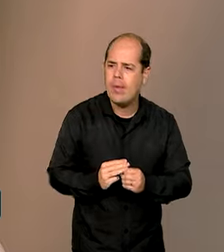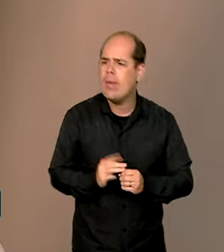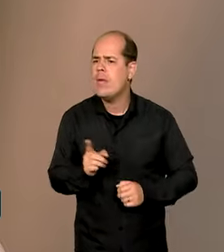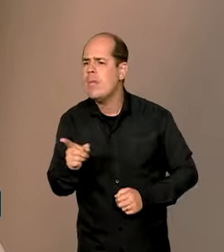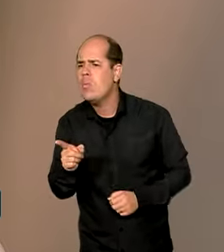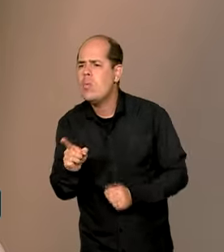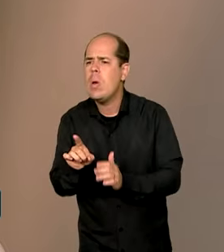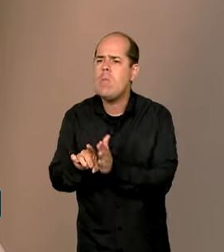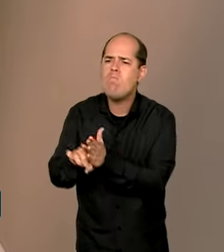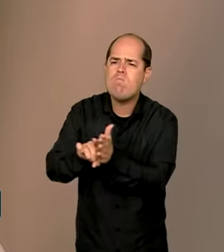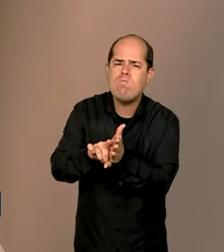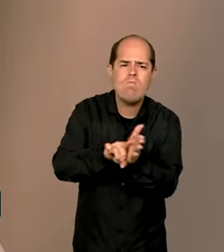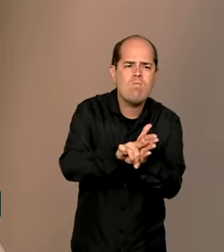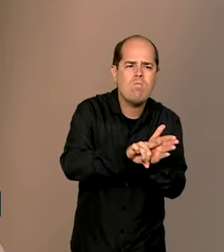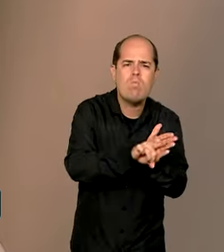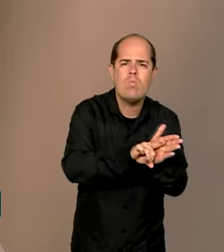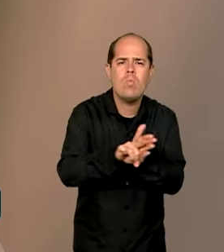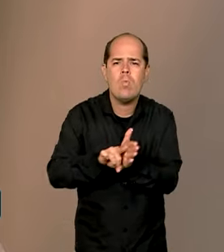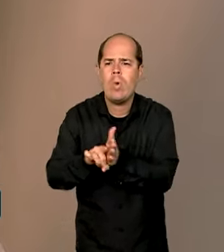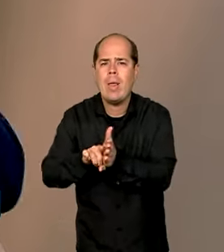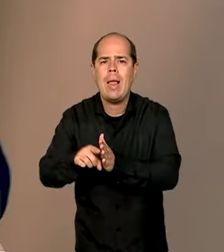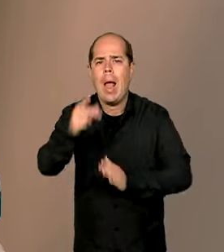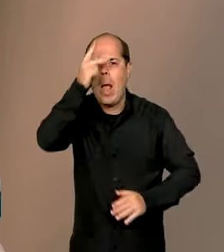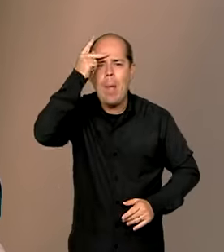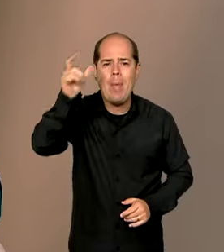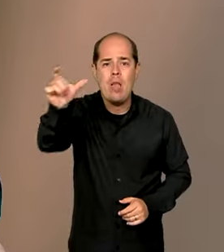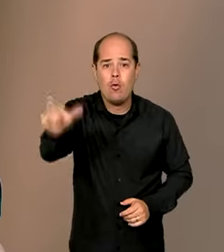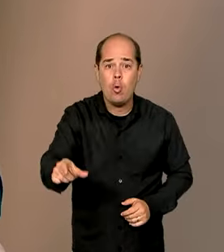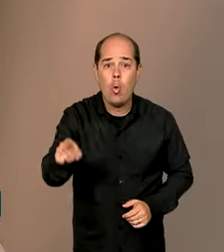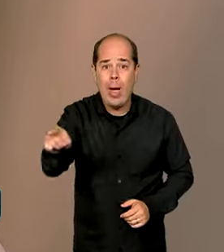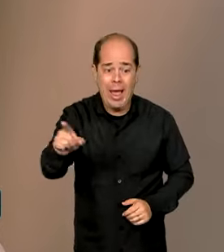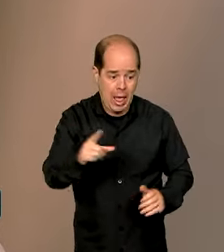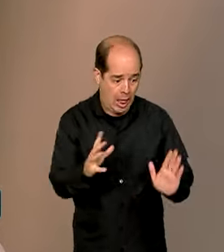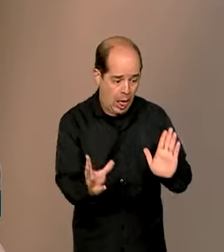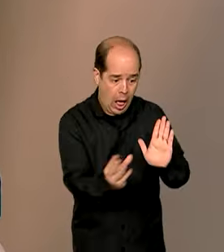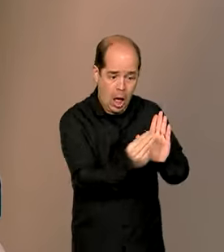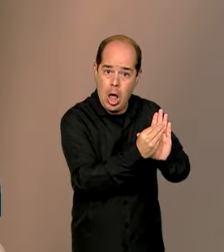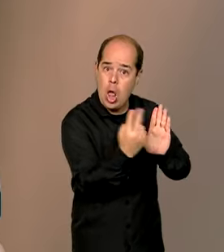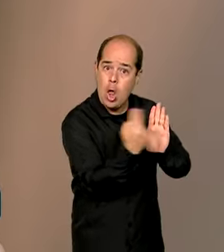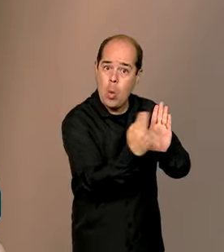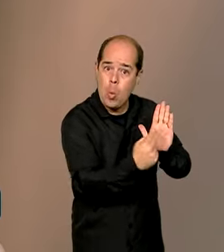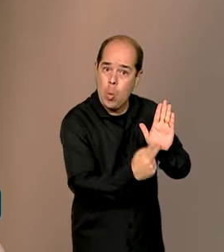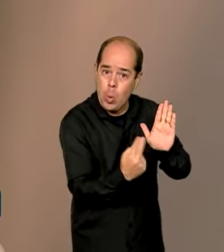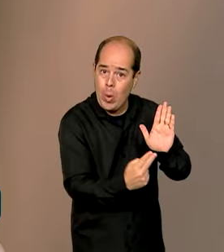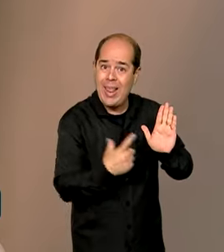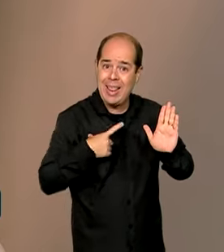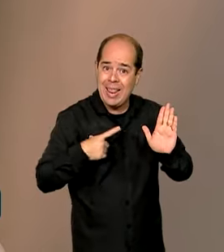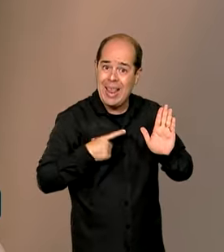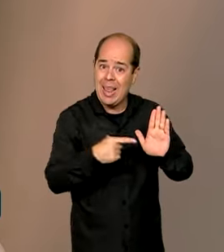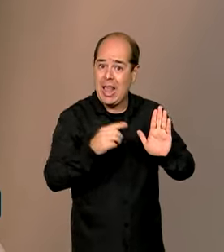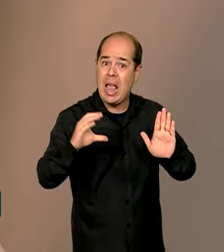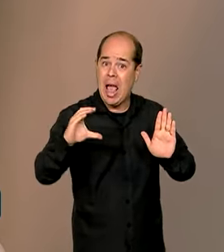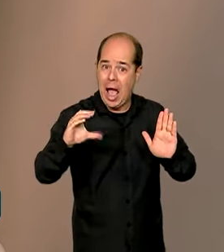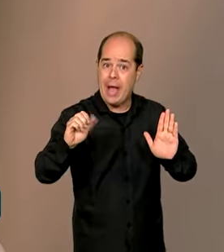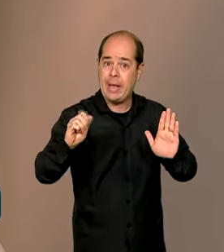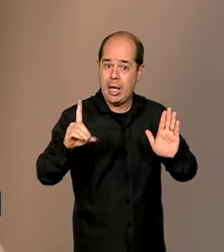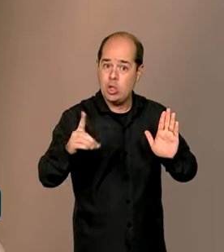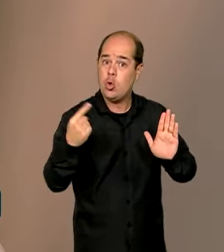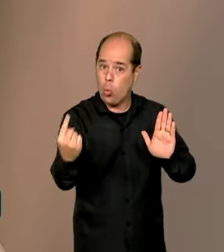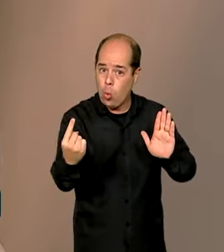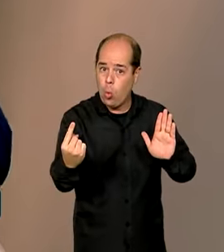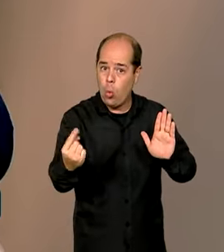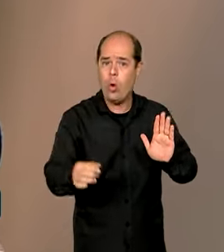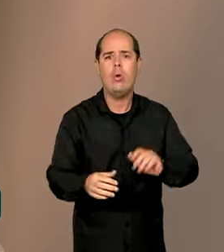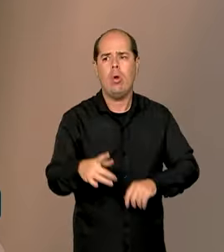pessoas que estão no Bolsa Família, no Cadastro Único, as mais vulneráveis. E se a gente ali, tem muita gente